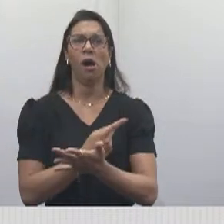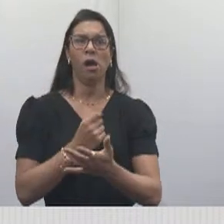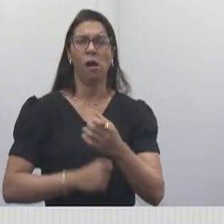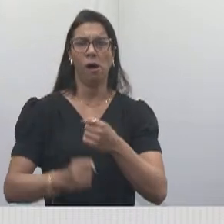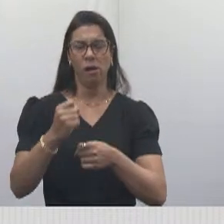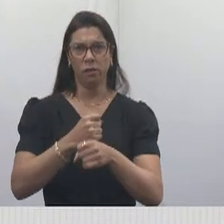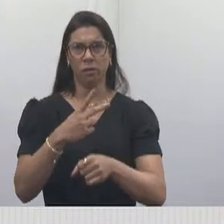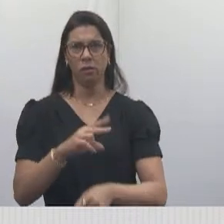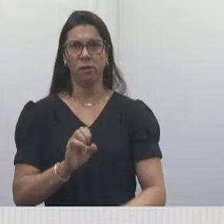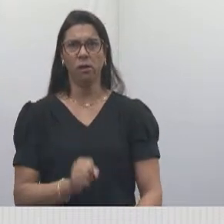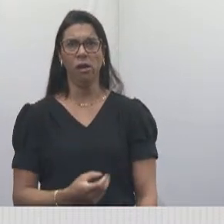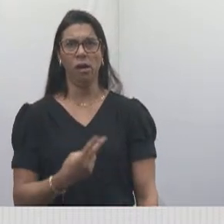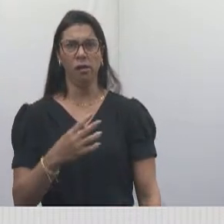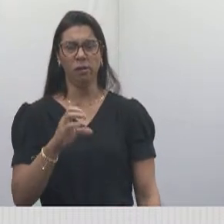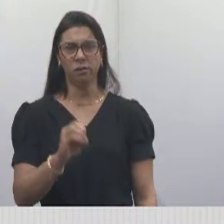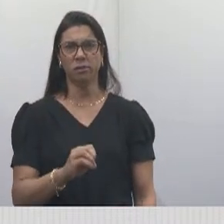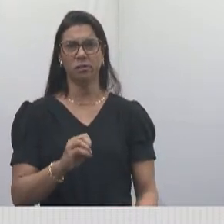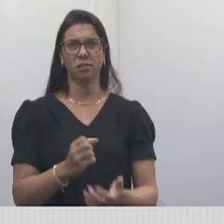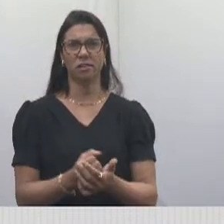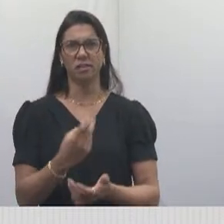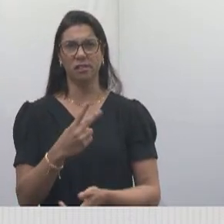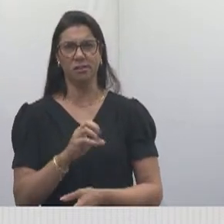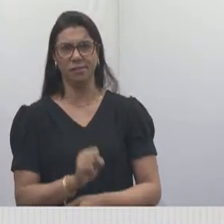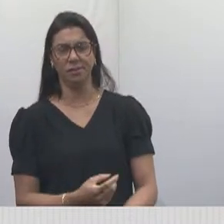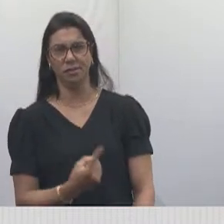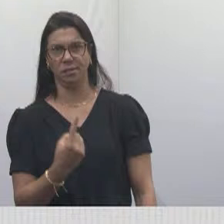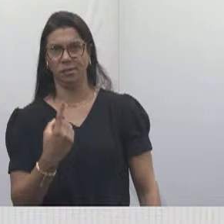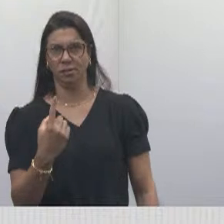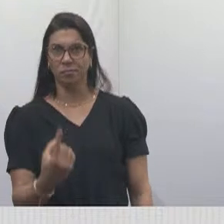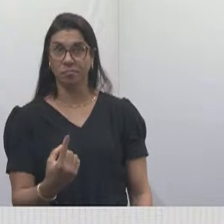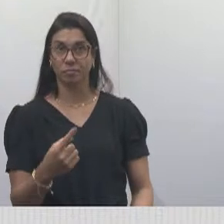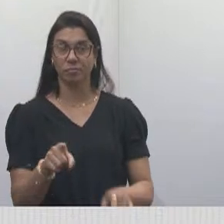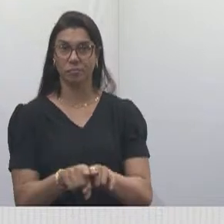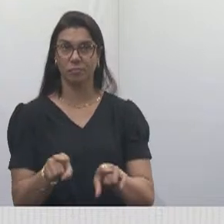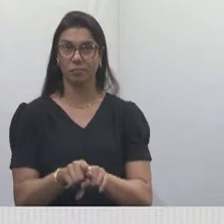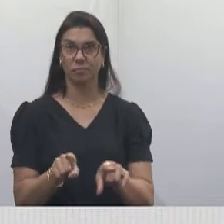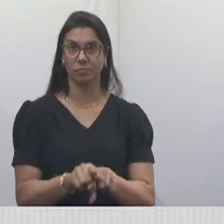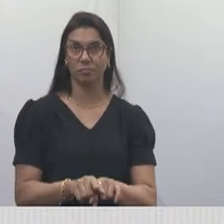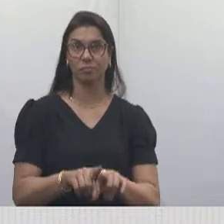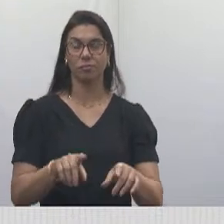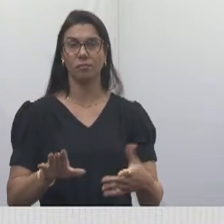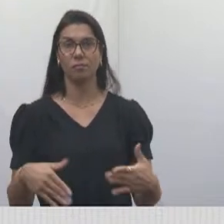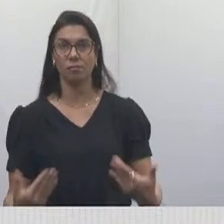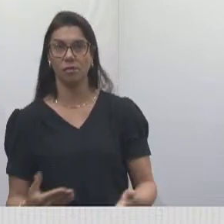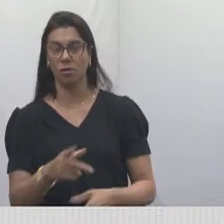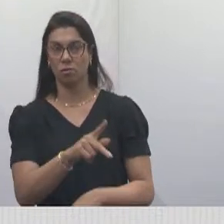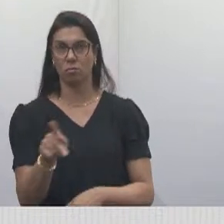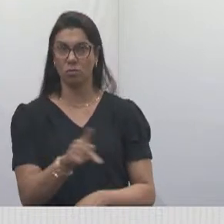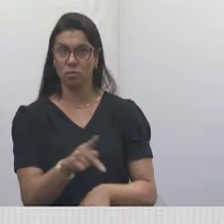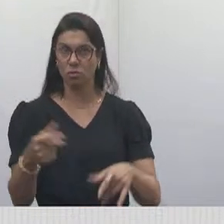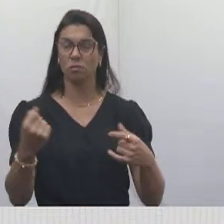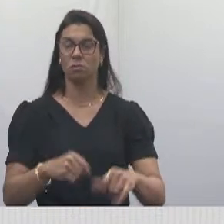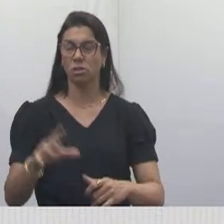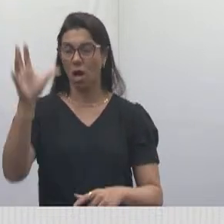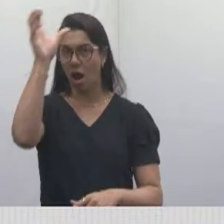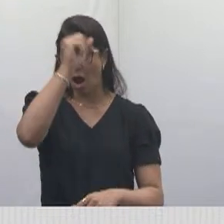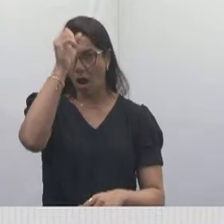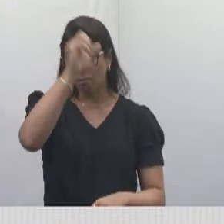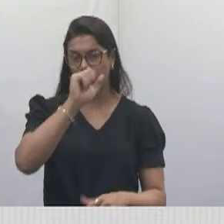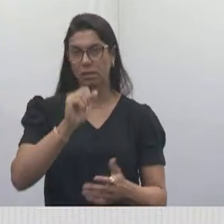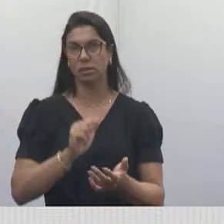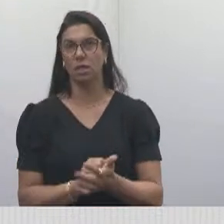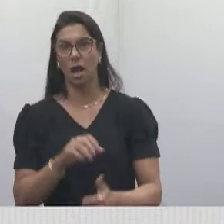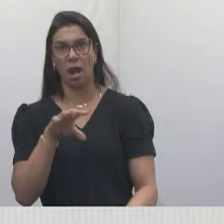2020 e 2021, quando nós tivemos que nos virar com o ensino à distância, quando os professores tiveram que se virar e ensinar à